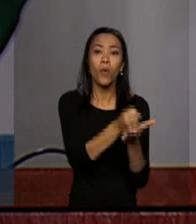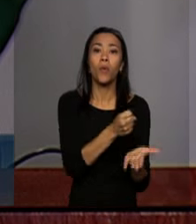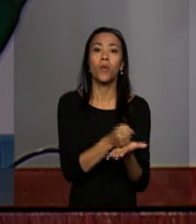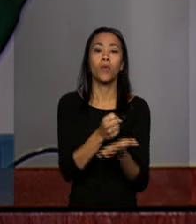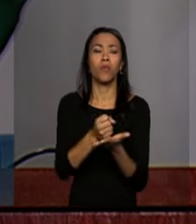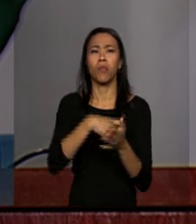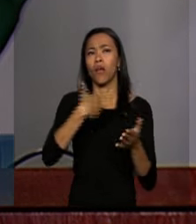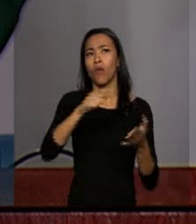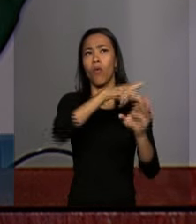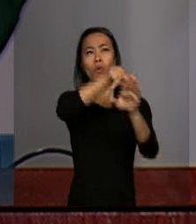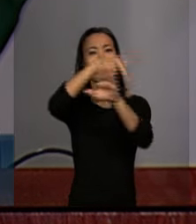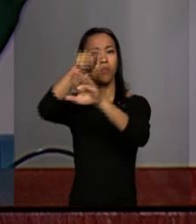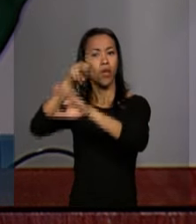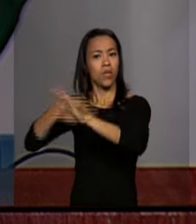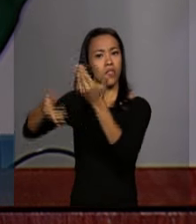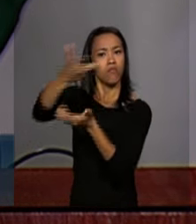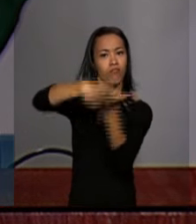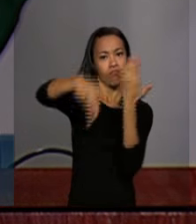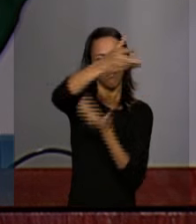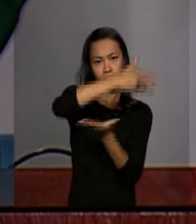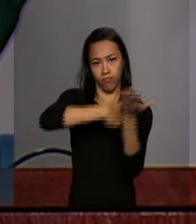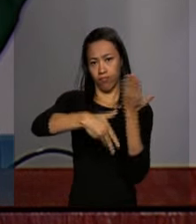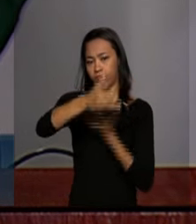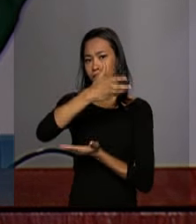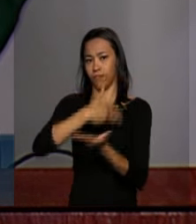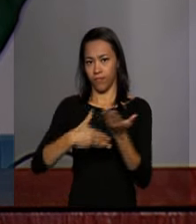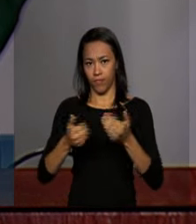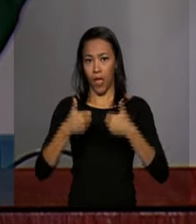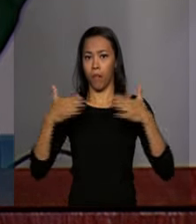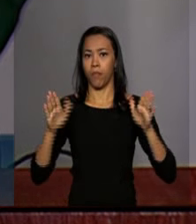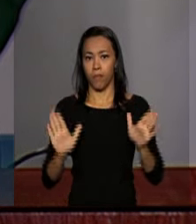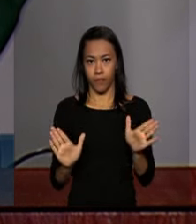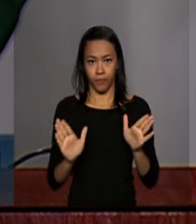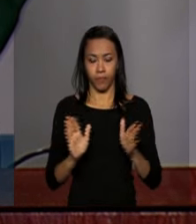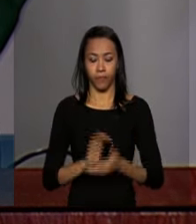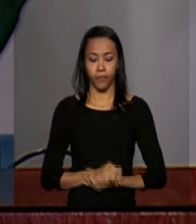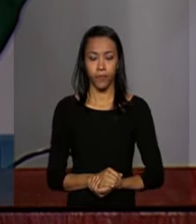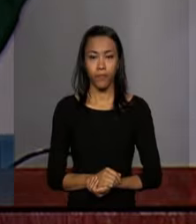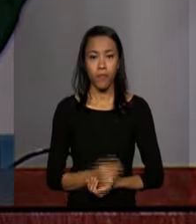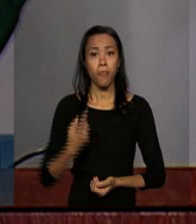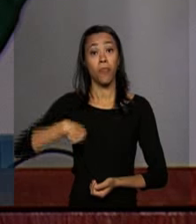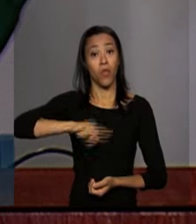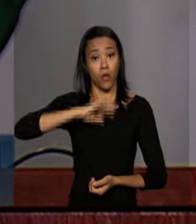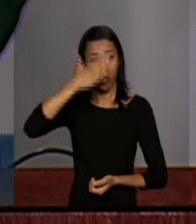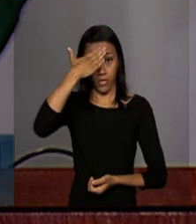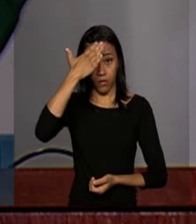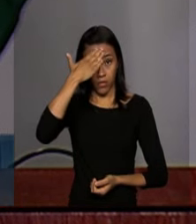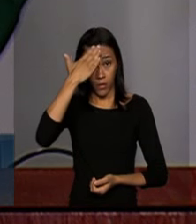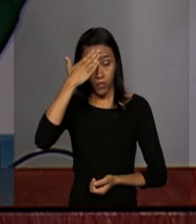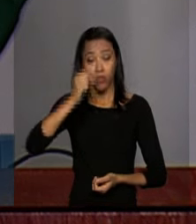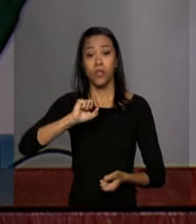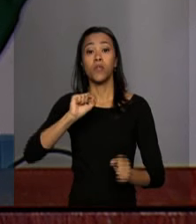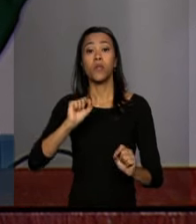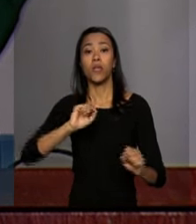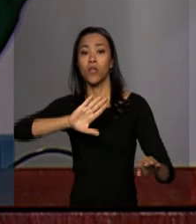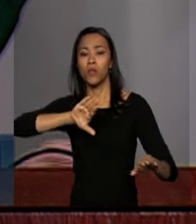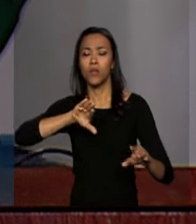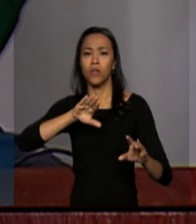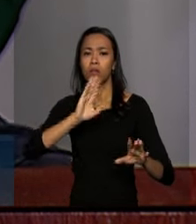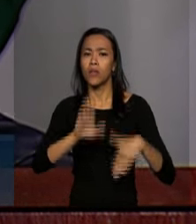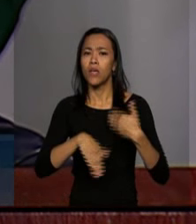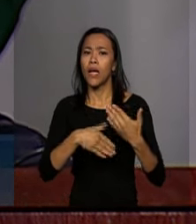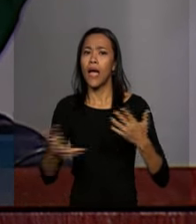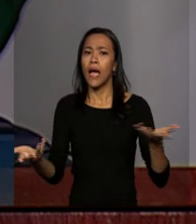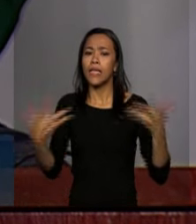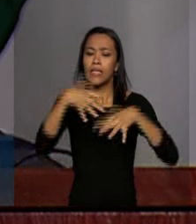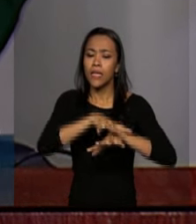mais multilateral e para um multilateralismo mais aberto. Sabemos que os processos de integração criam